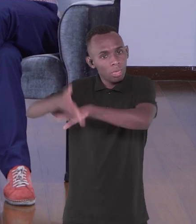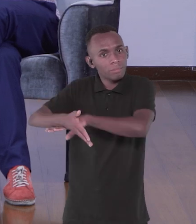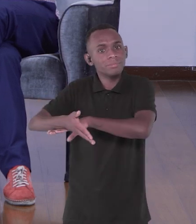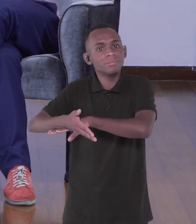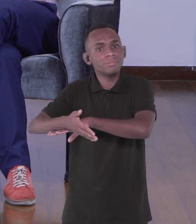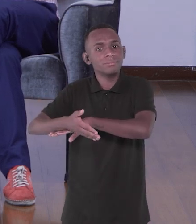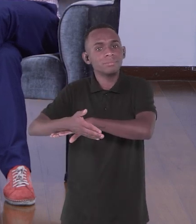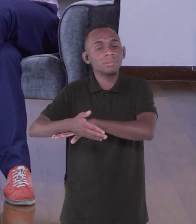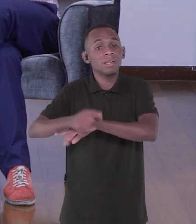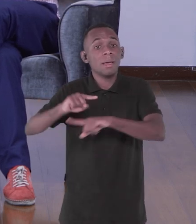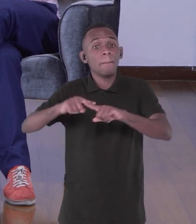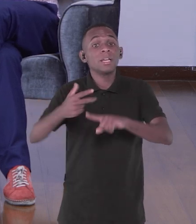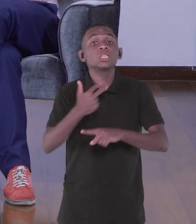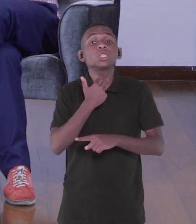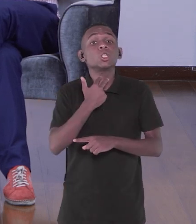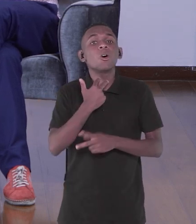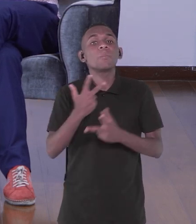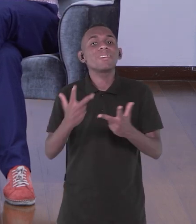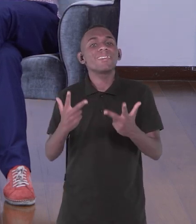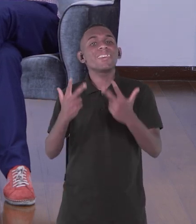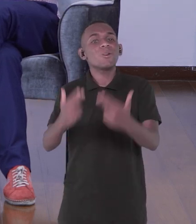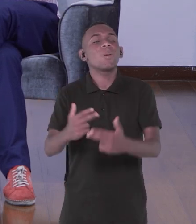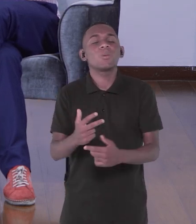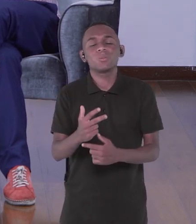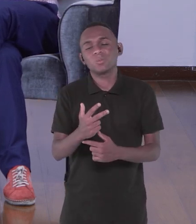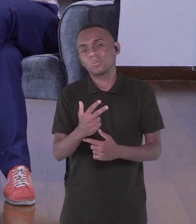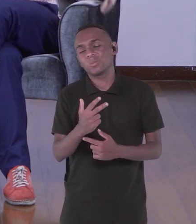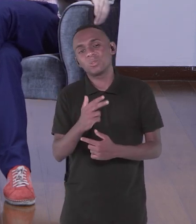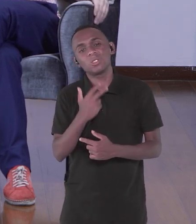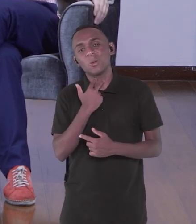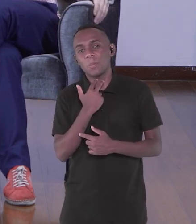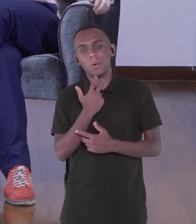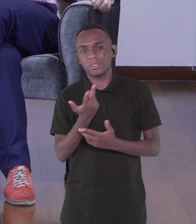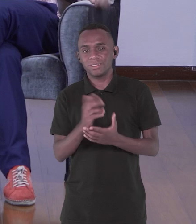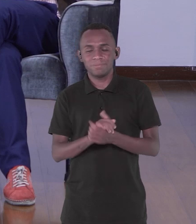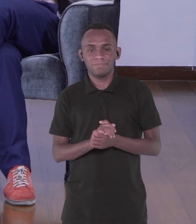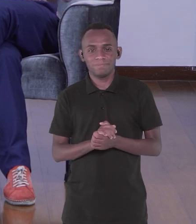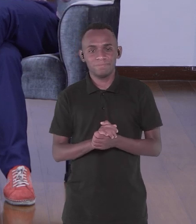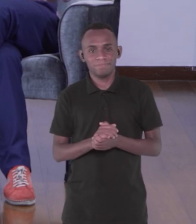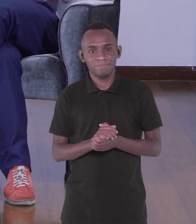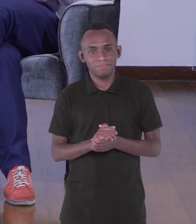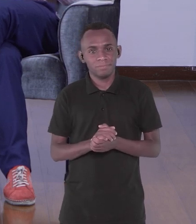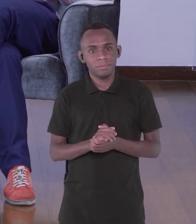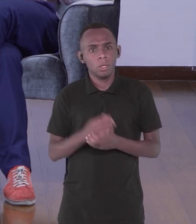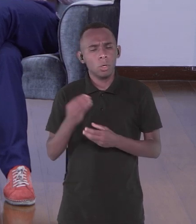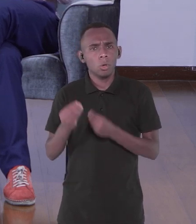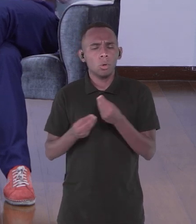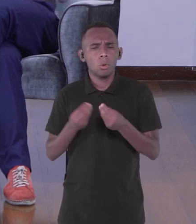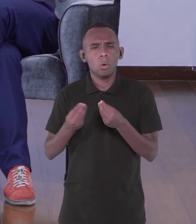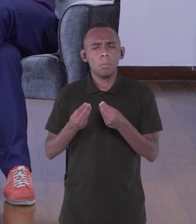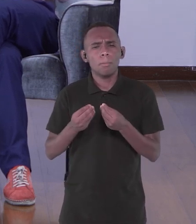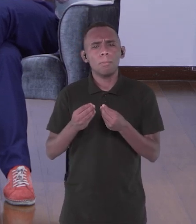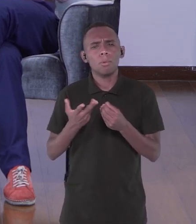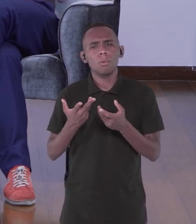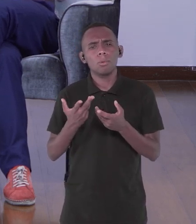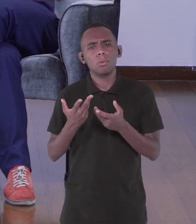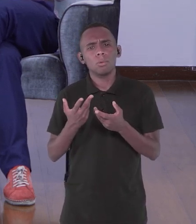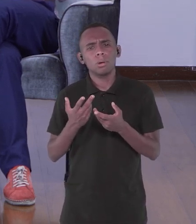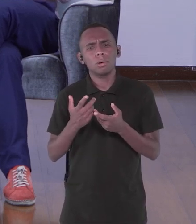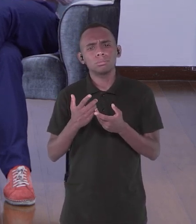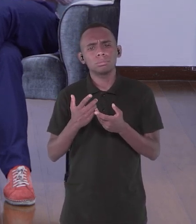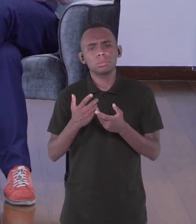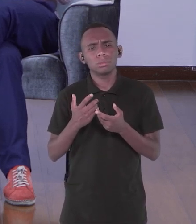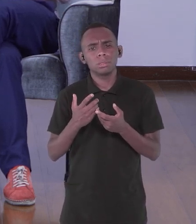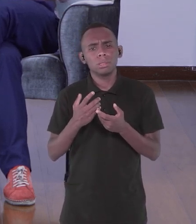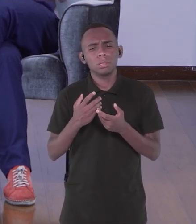Só que eles não podem dar o mesmo nome, né, daquelas redes ocidentais. Como é que chama aquela